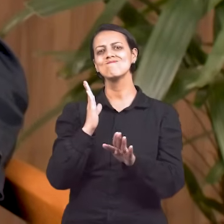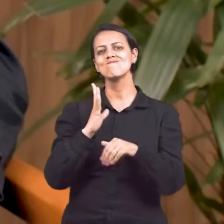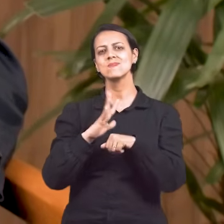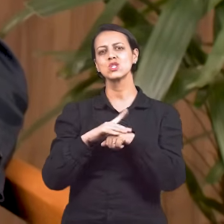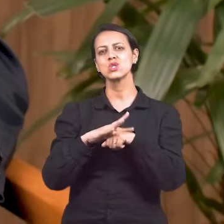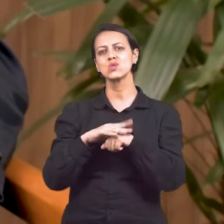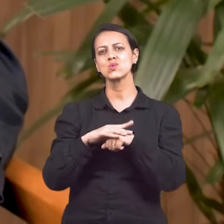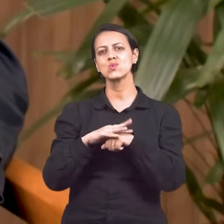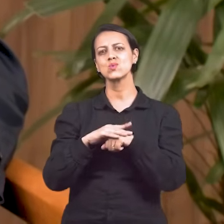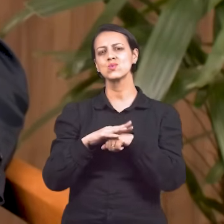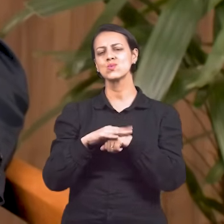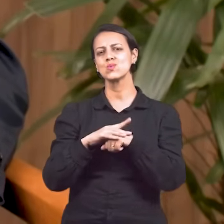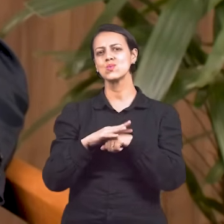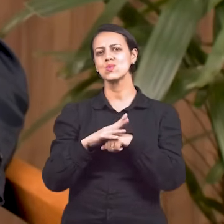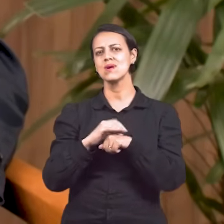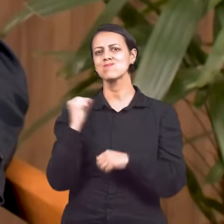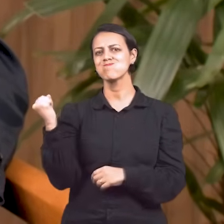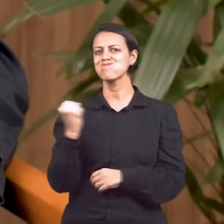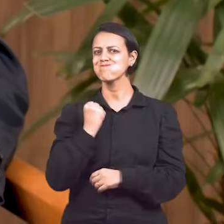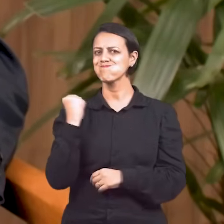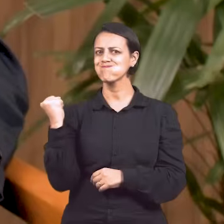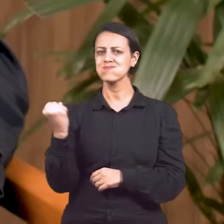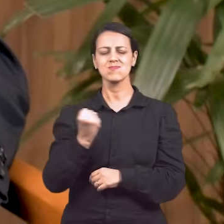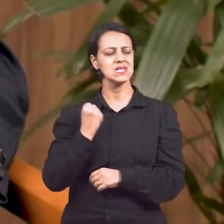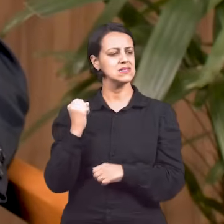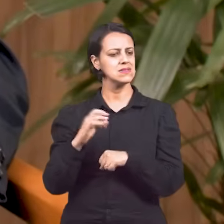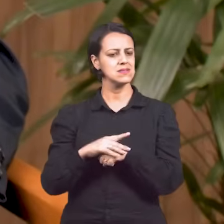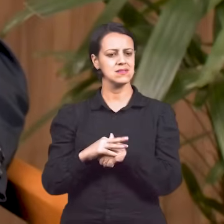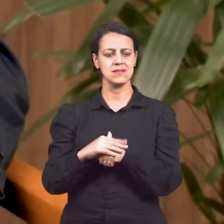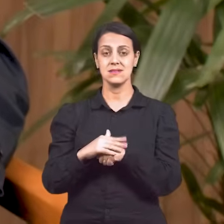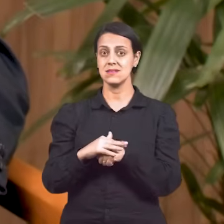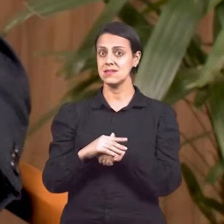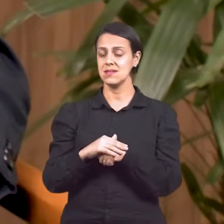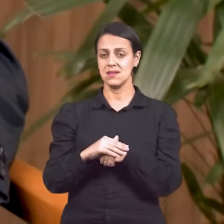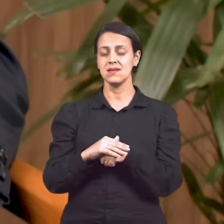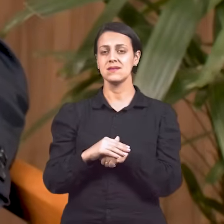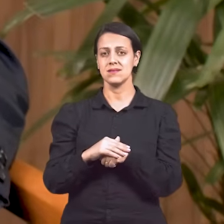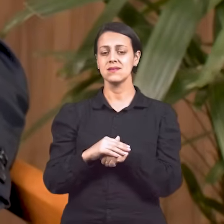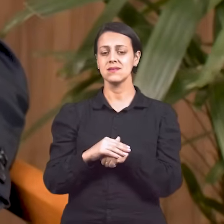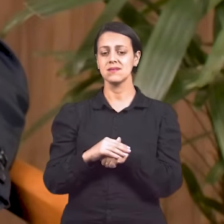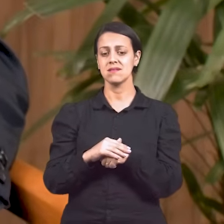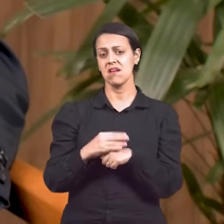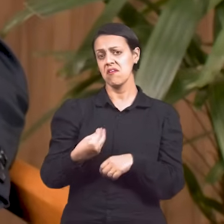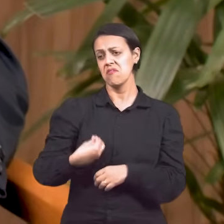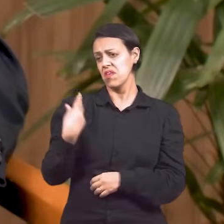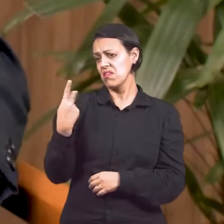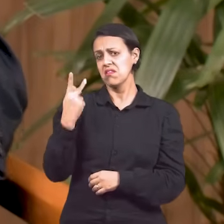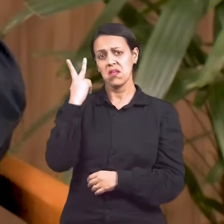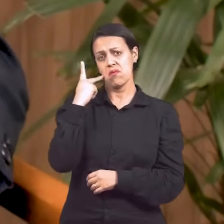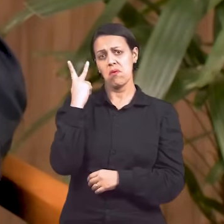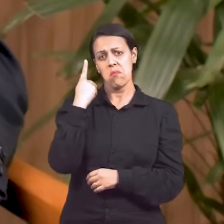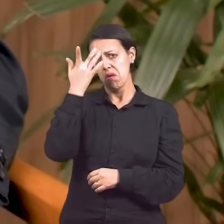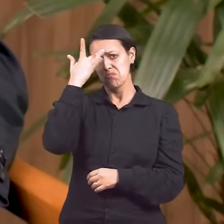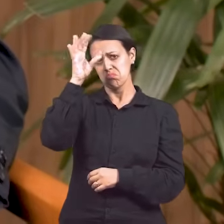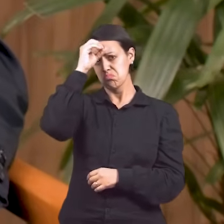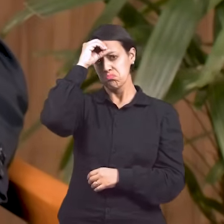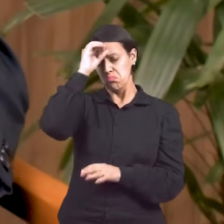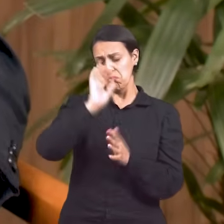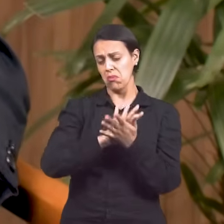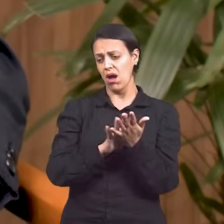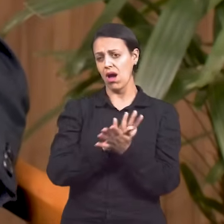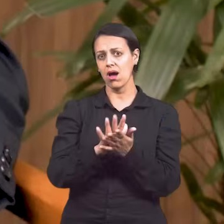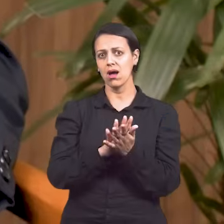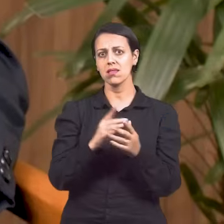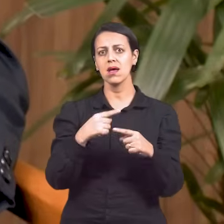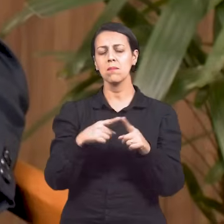uma enfermidade grave na vida dele, mas muito grave mesmo. Estava nos últimos dias e ele vivia